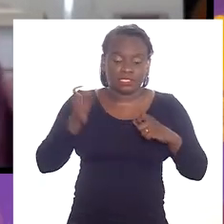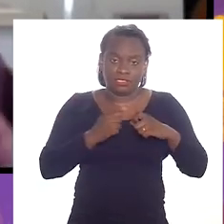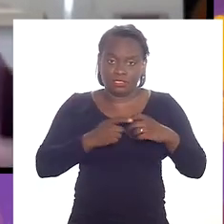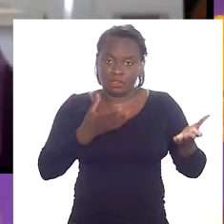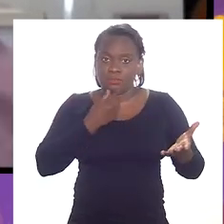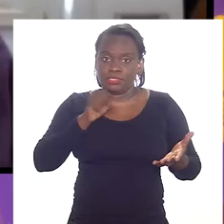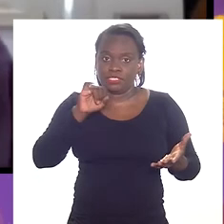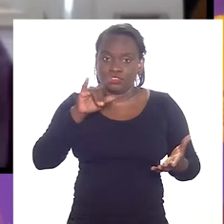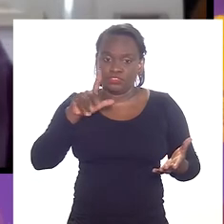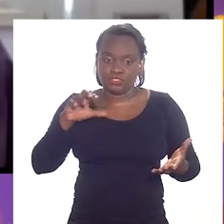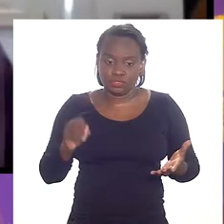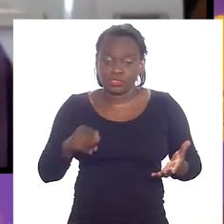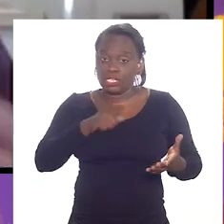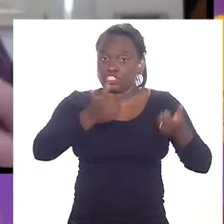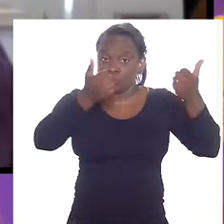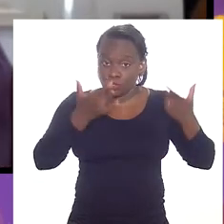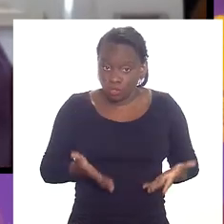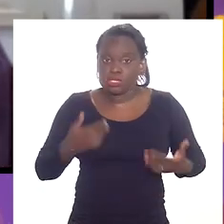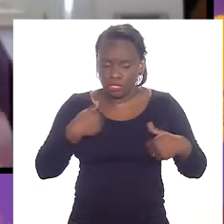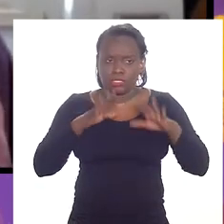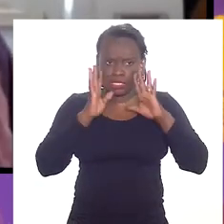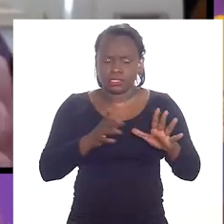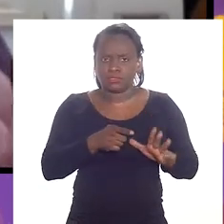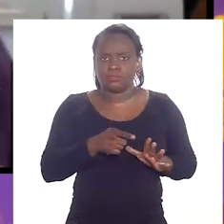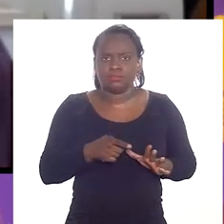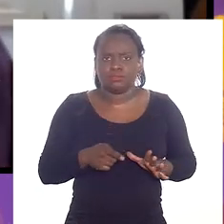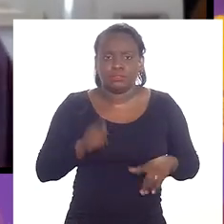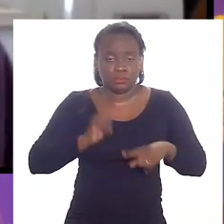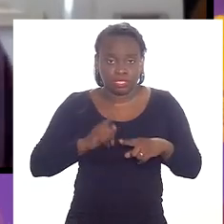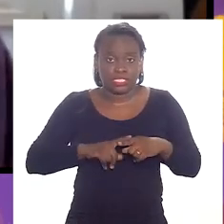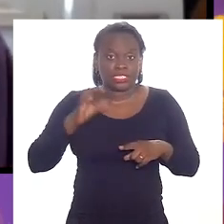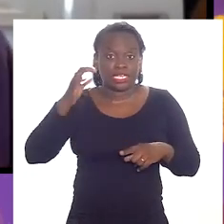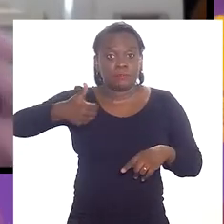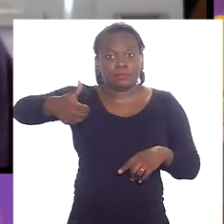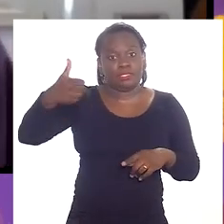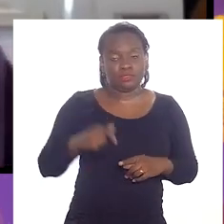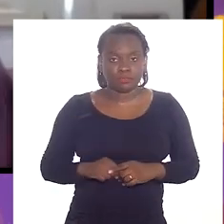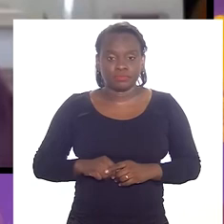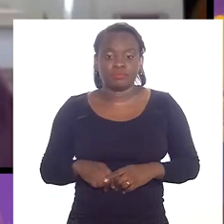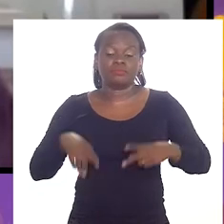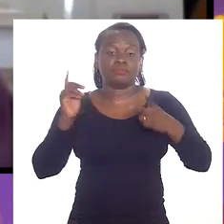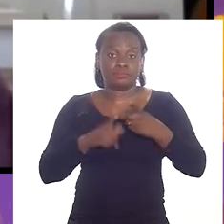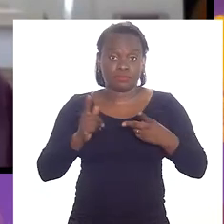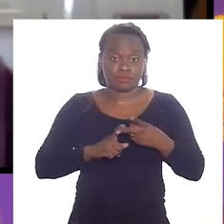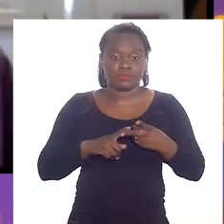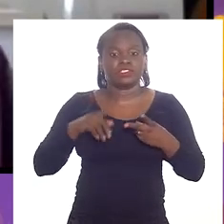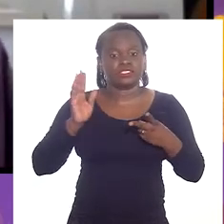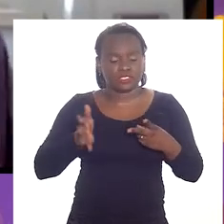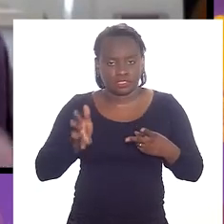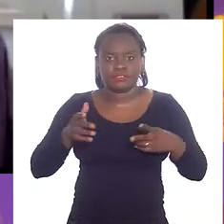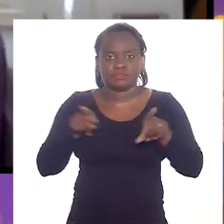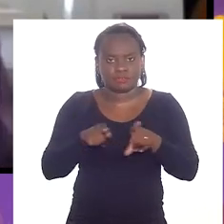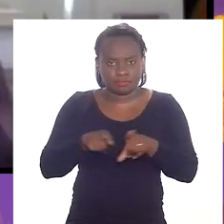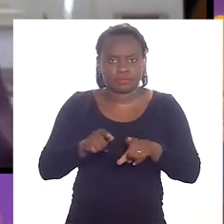uma bolha, não é melhor conversar? Olha, nós estamos praticando o jogo com segurança, mas a torcida não pode comparecer, porque